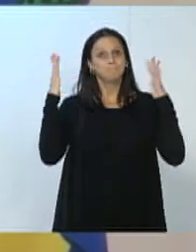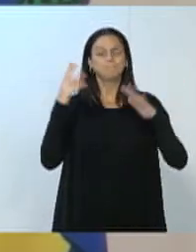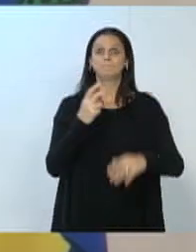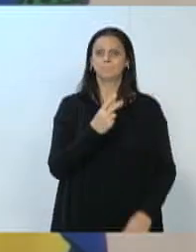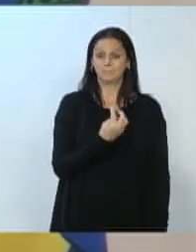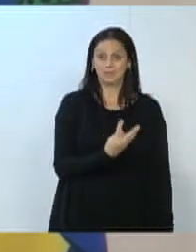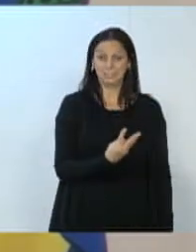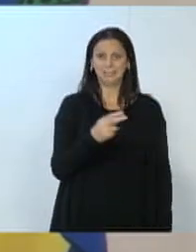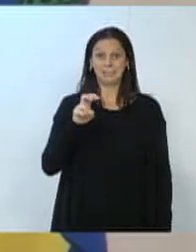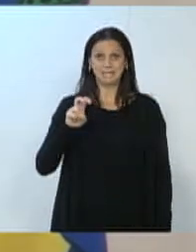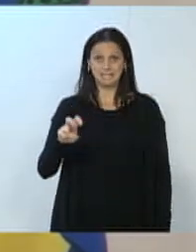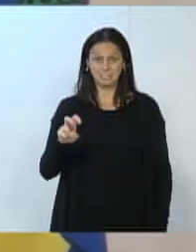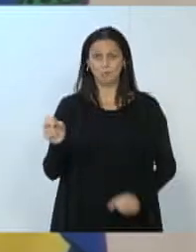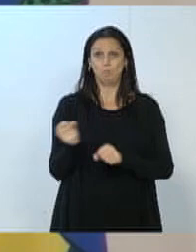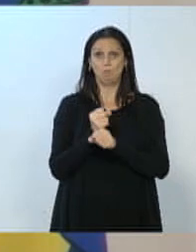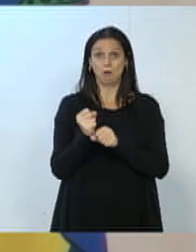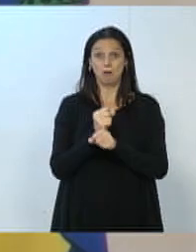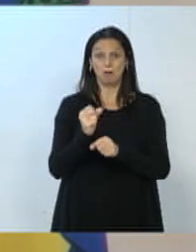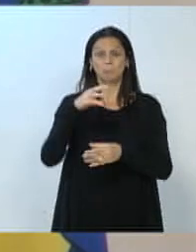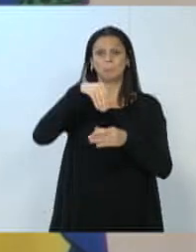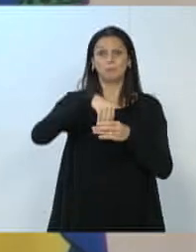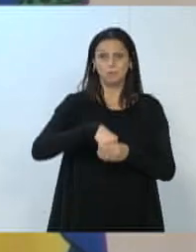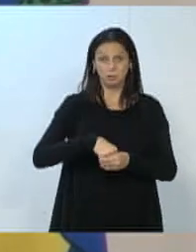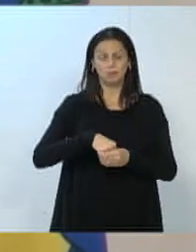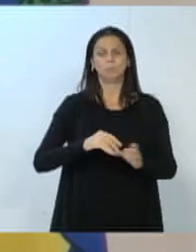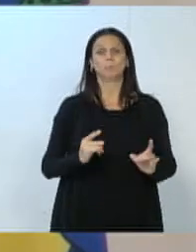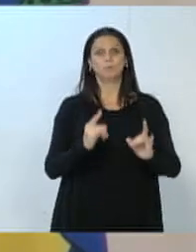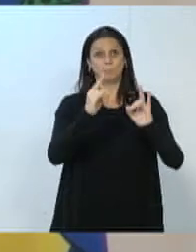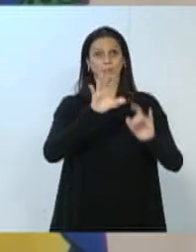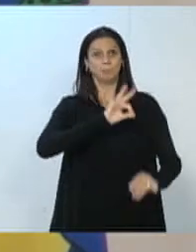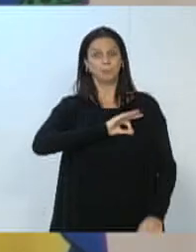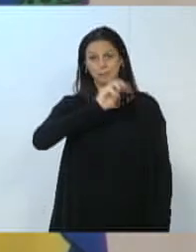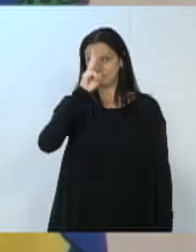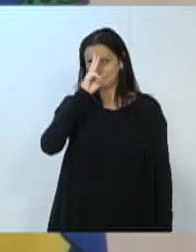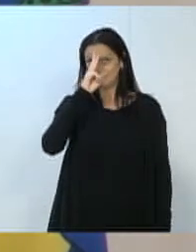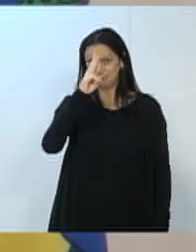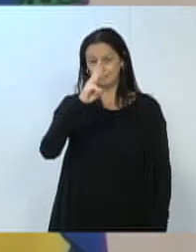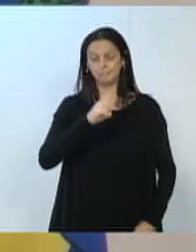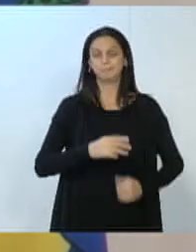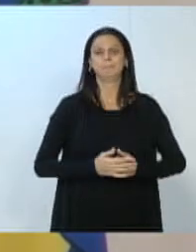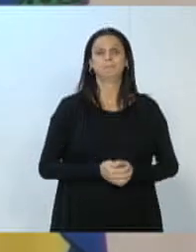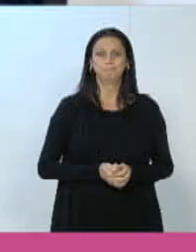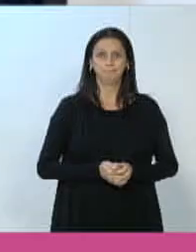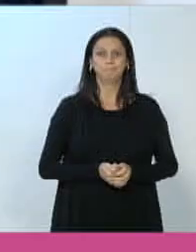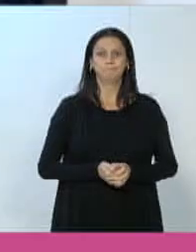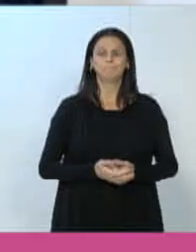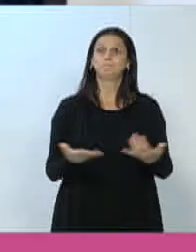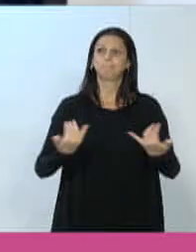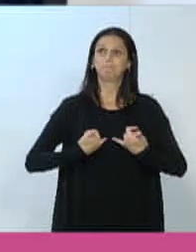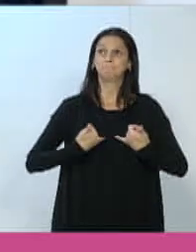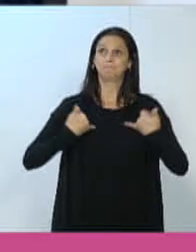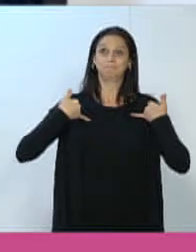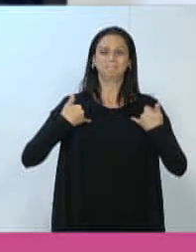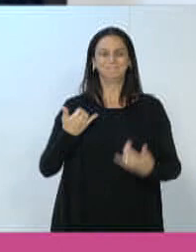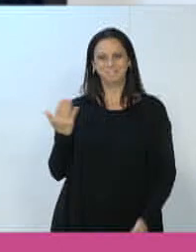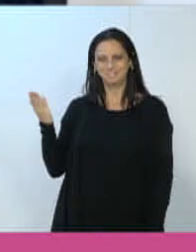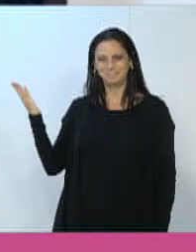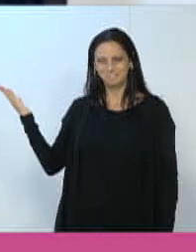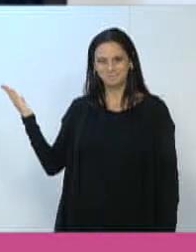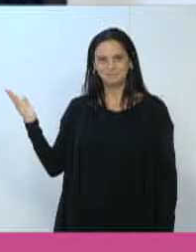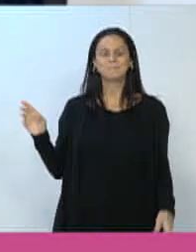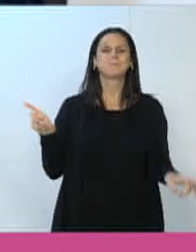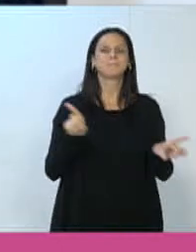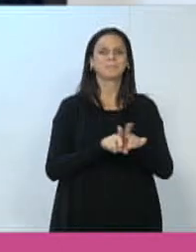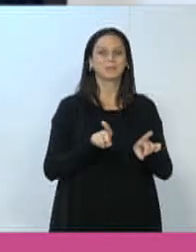anos no 10º Batalhão da Polícia Militar é hoje está de aniversário Inclusive eu